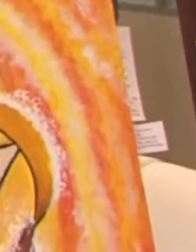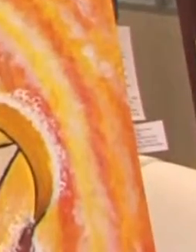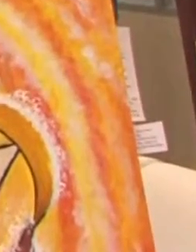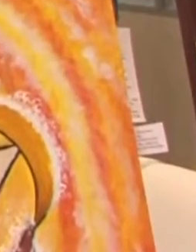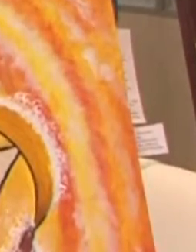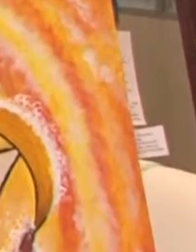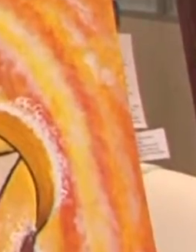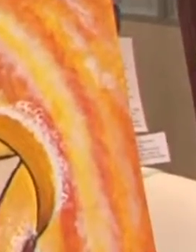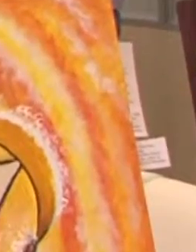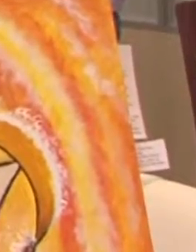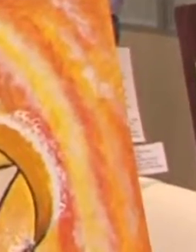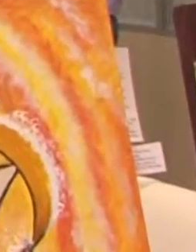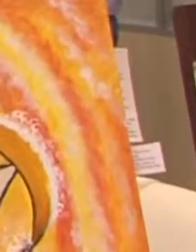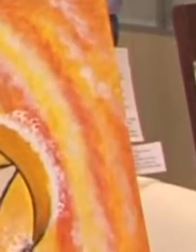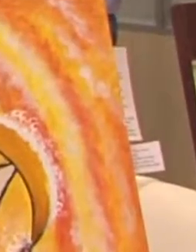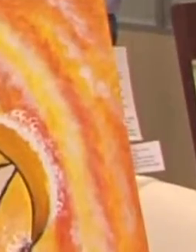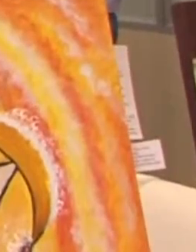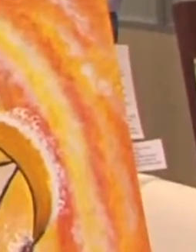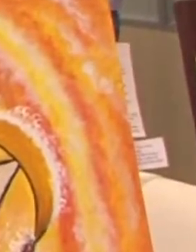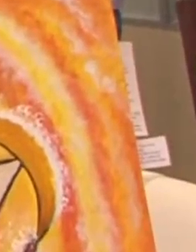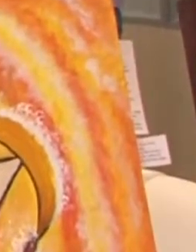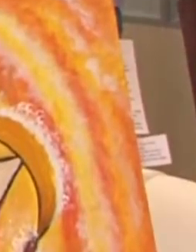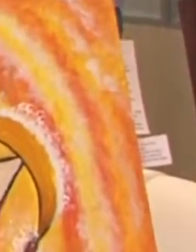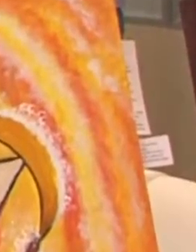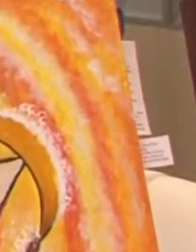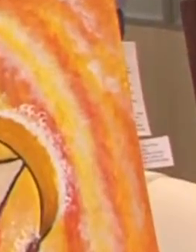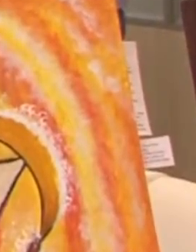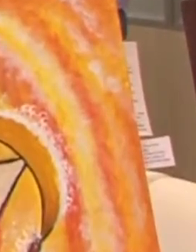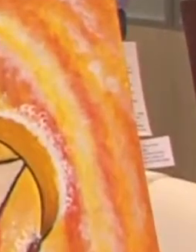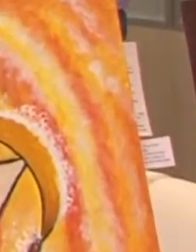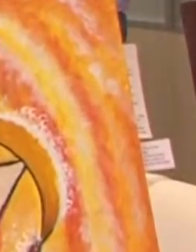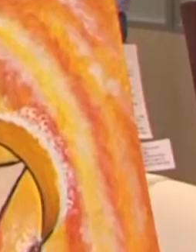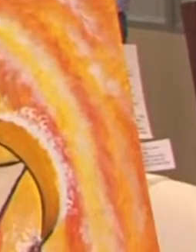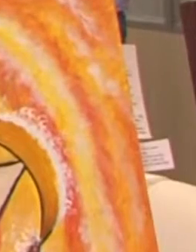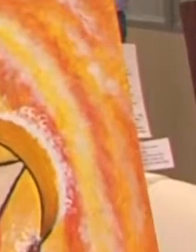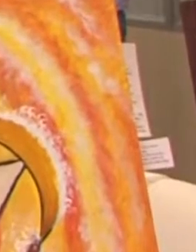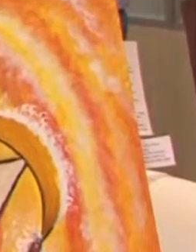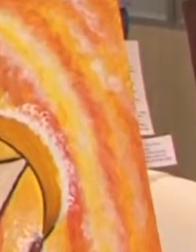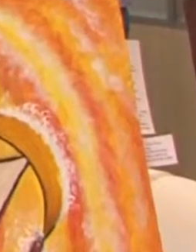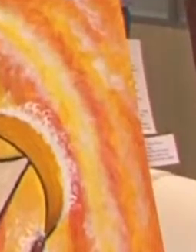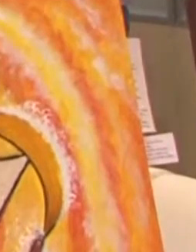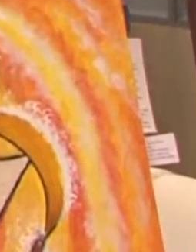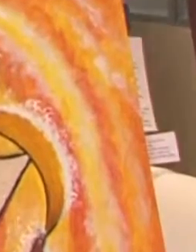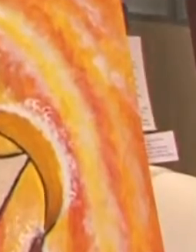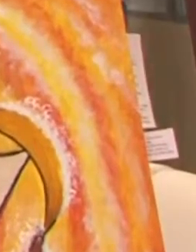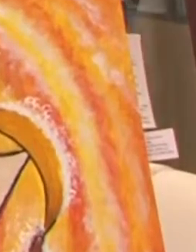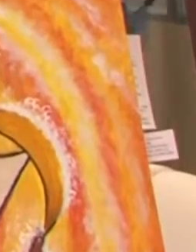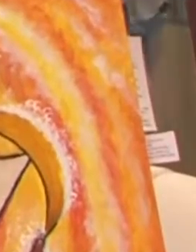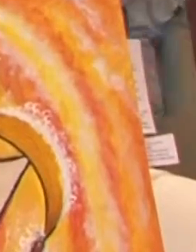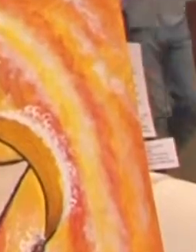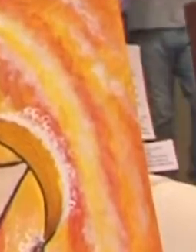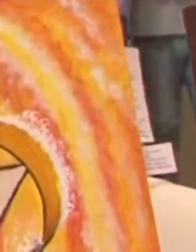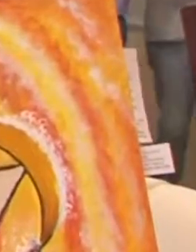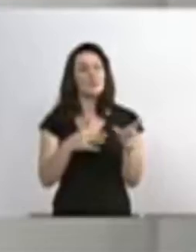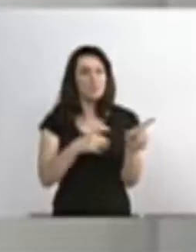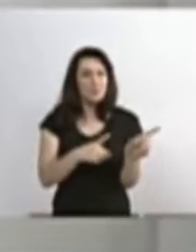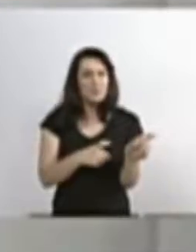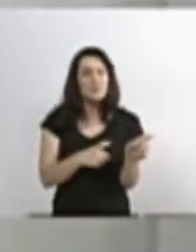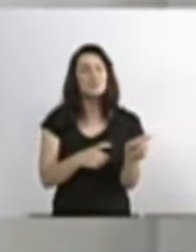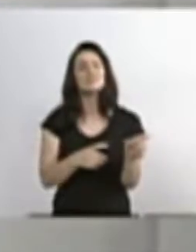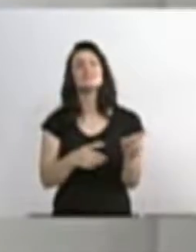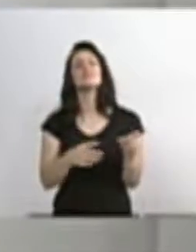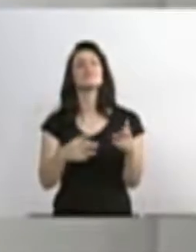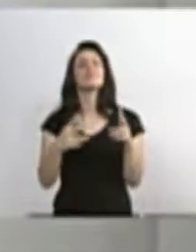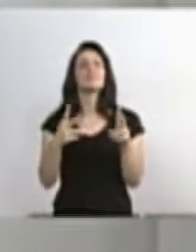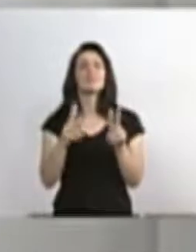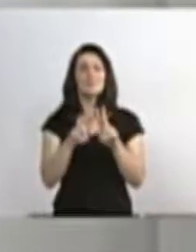trevas, quem são os culpados? São as pessoas de bem que não estão, talvez, cumprindo a sua missão. Os